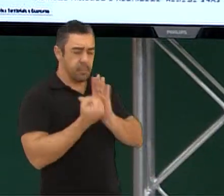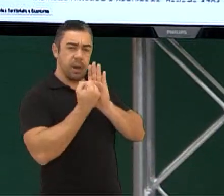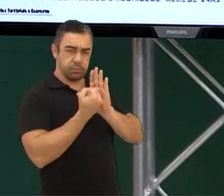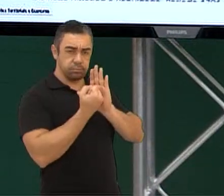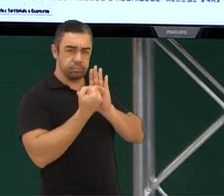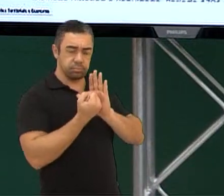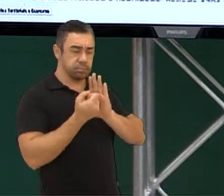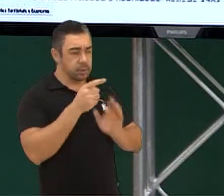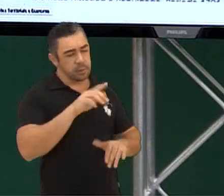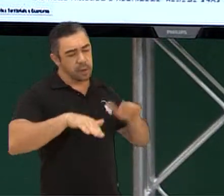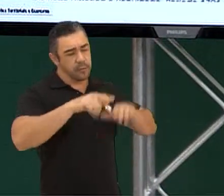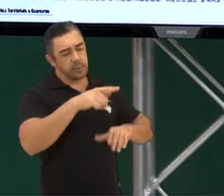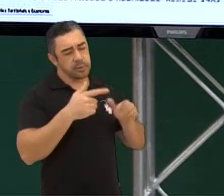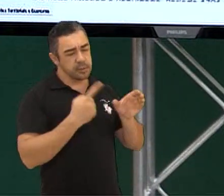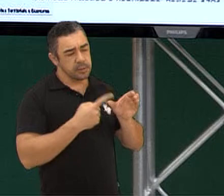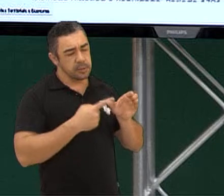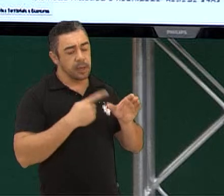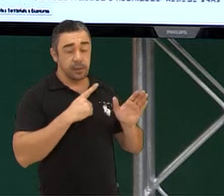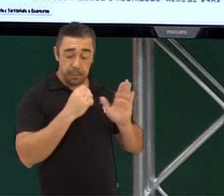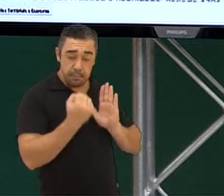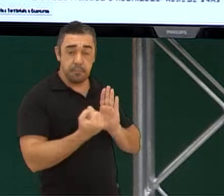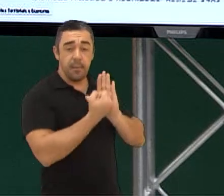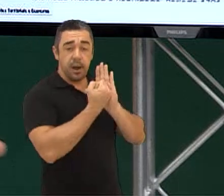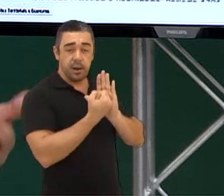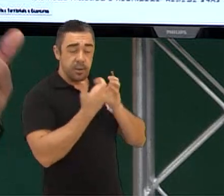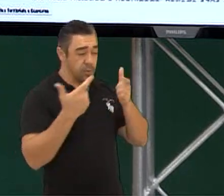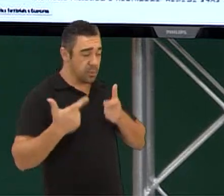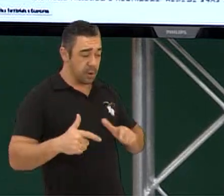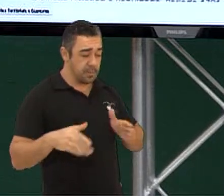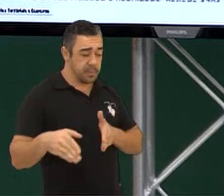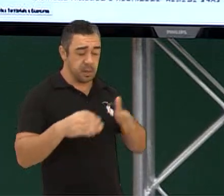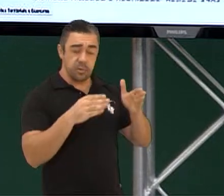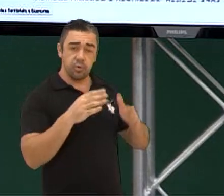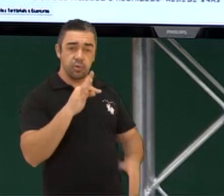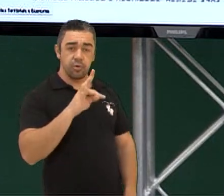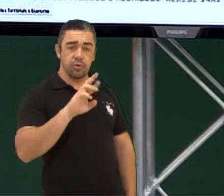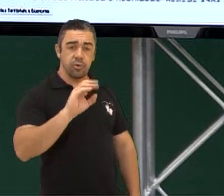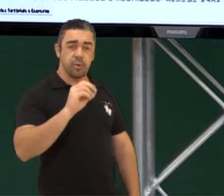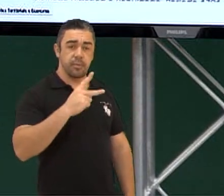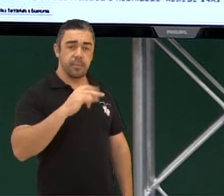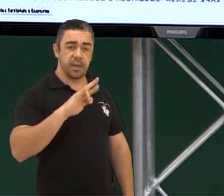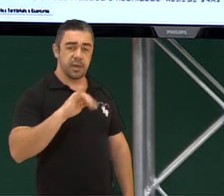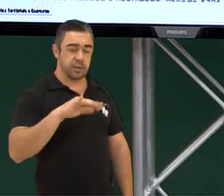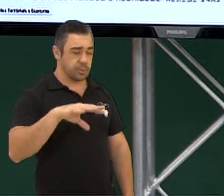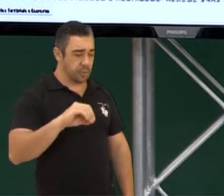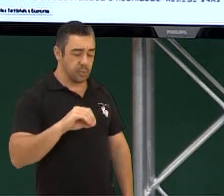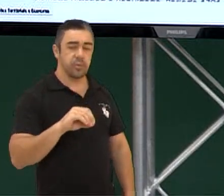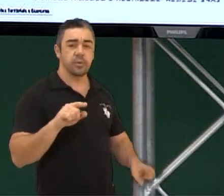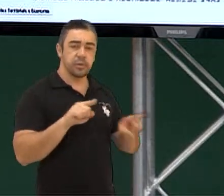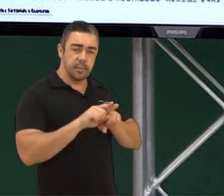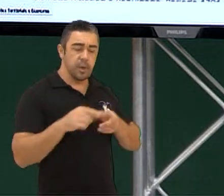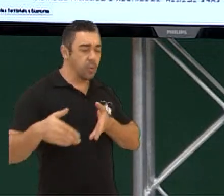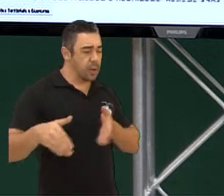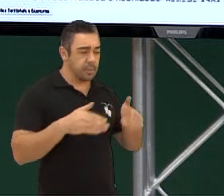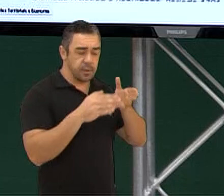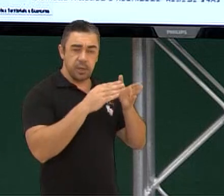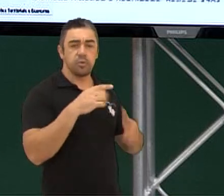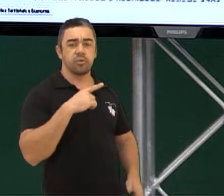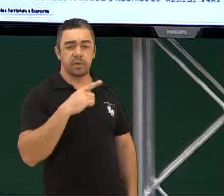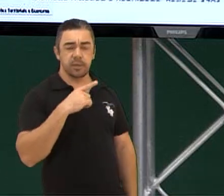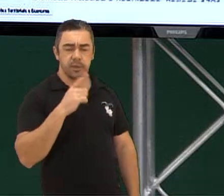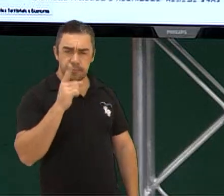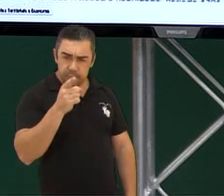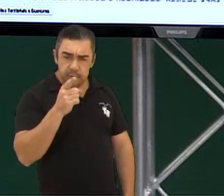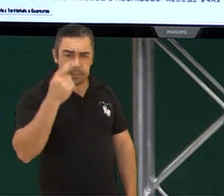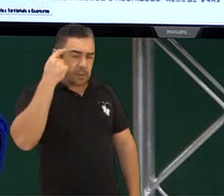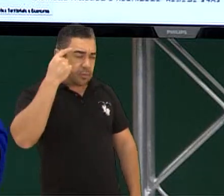sua cidade você tenha ali marcos, né, importantes desse caminho do tropeirismo, né, que foi falado aqui, né, do caminho do Piabiru ali. Então é importante, você já